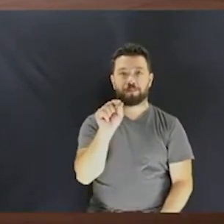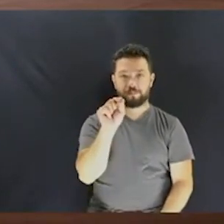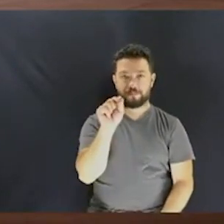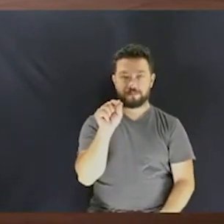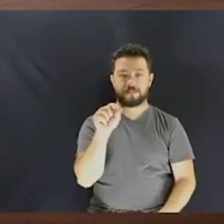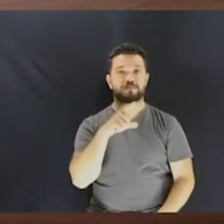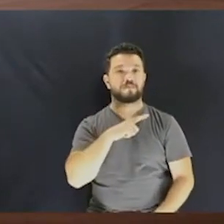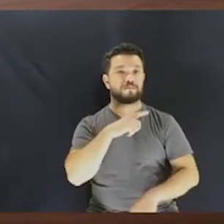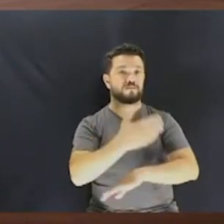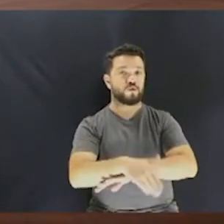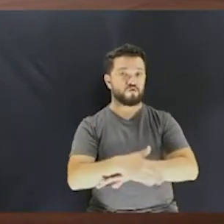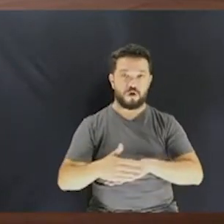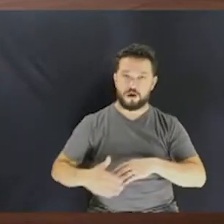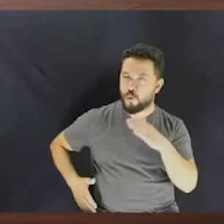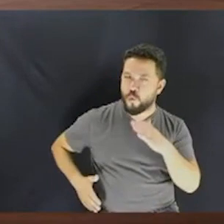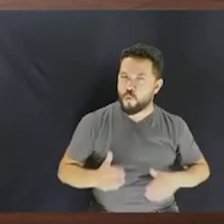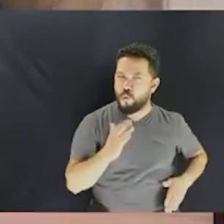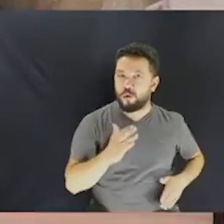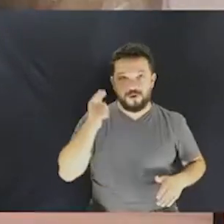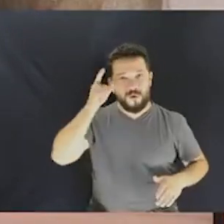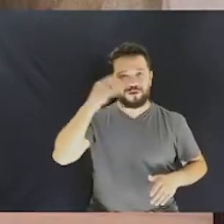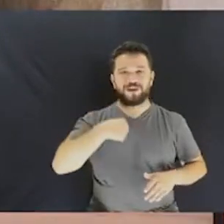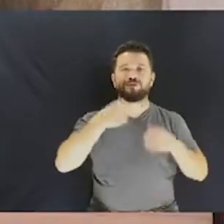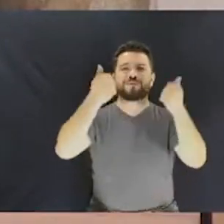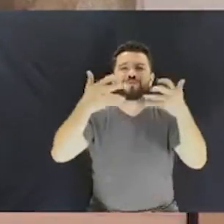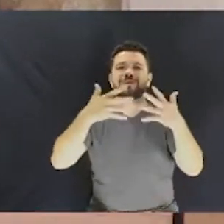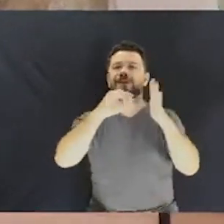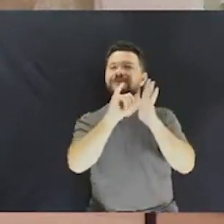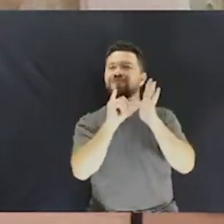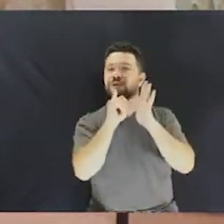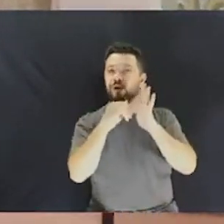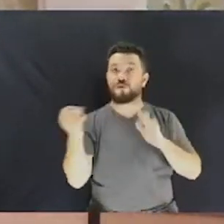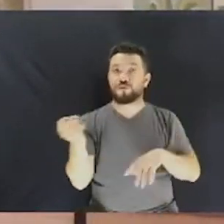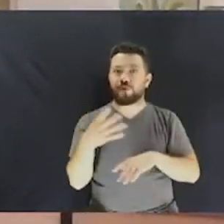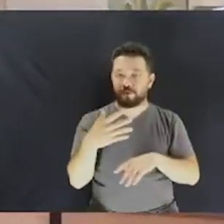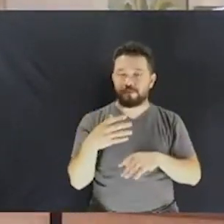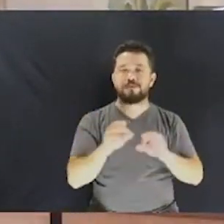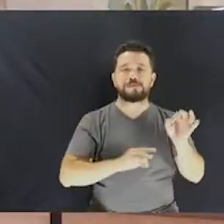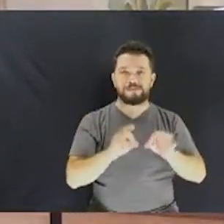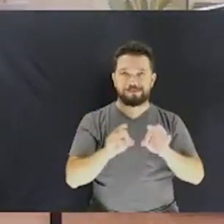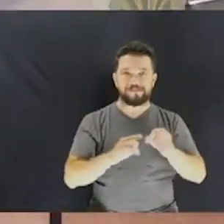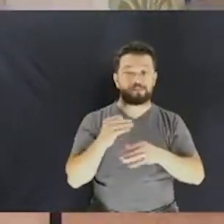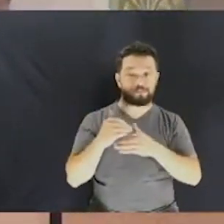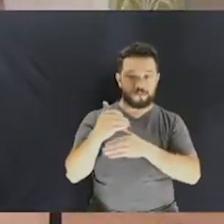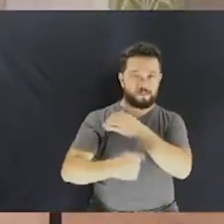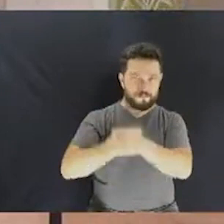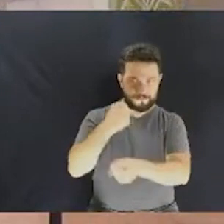aqui, inclusive, do novo chamamento, novo edital de chamamento público, que será desenvolvido para validade a partir do ano que vem. Por que